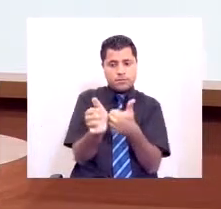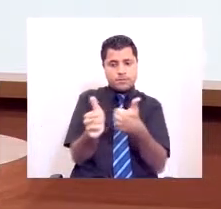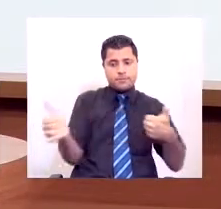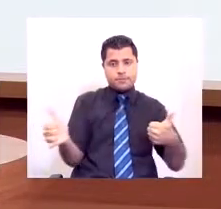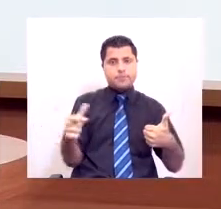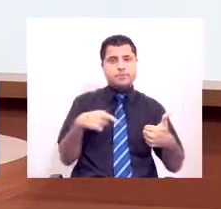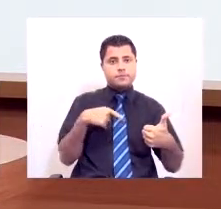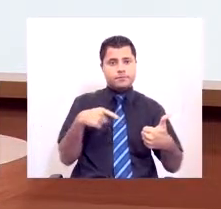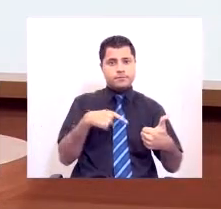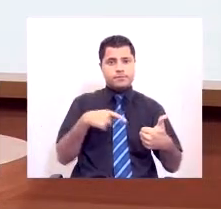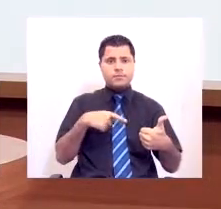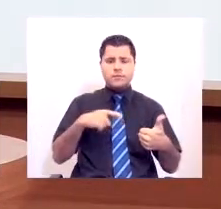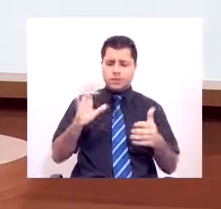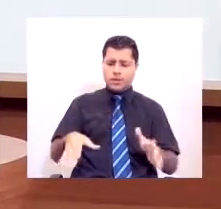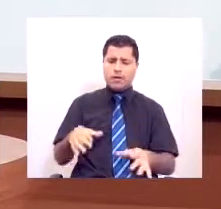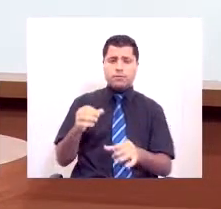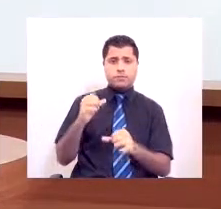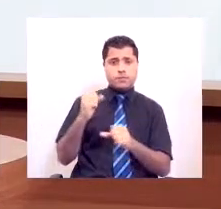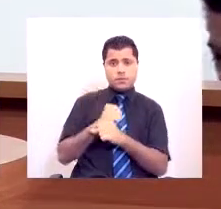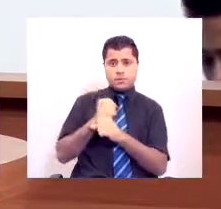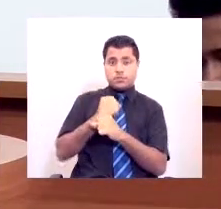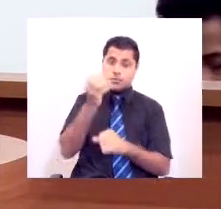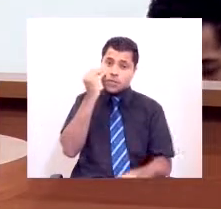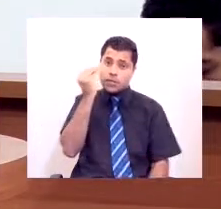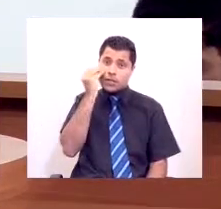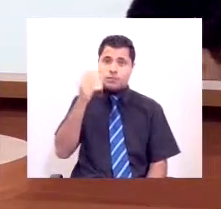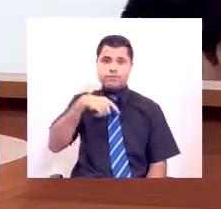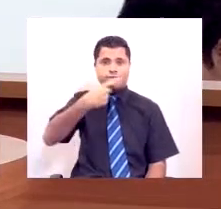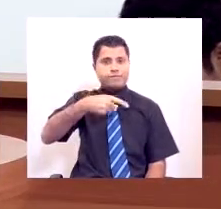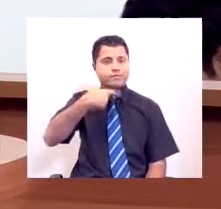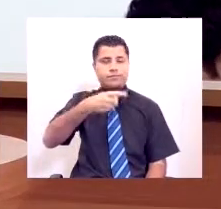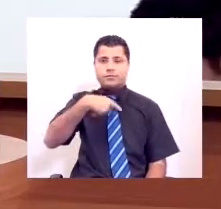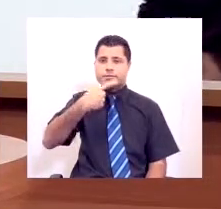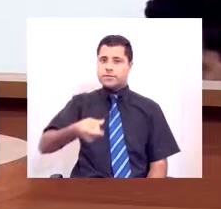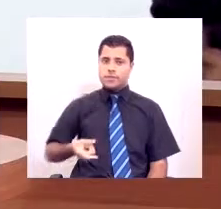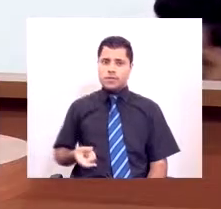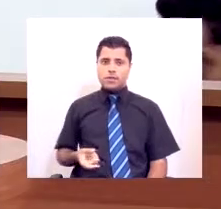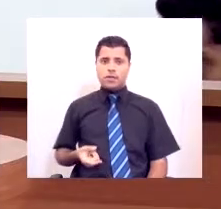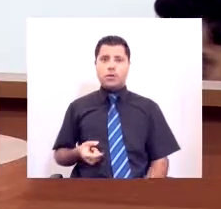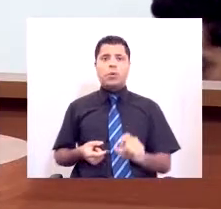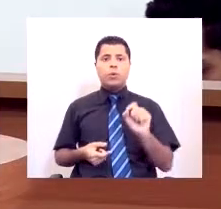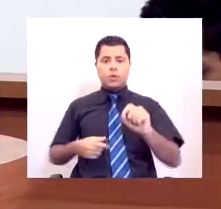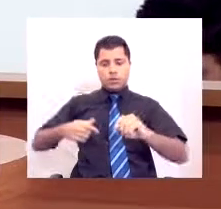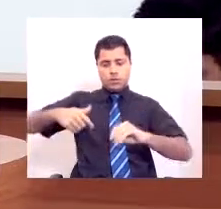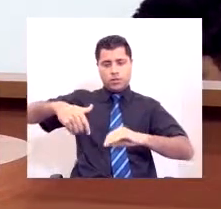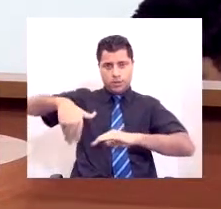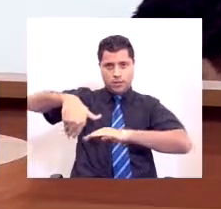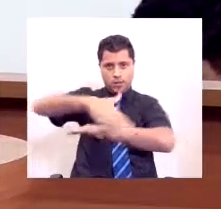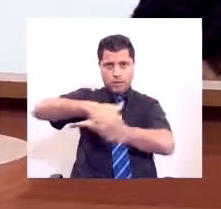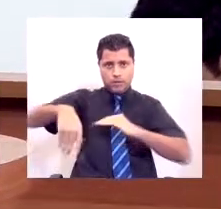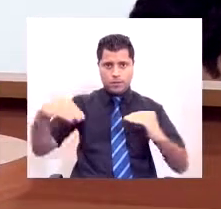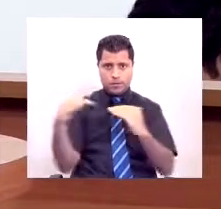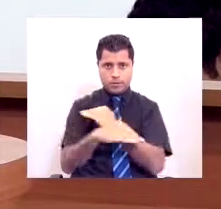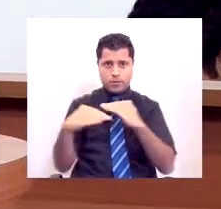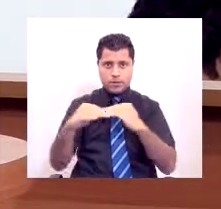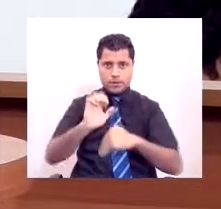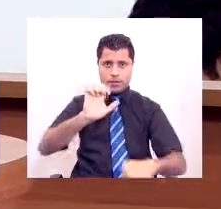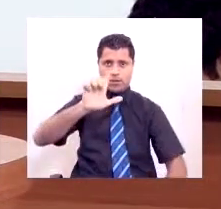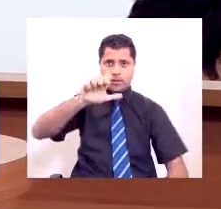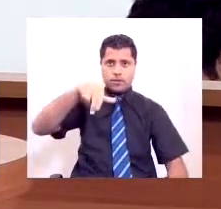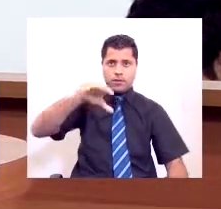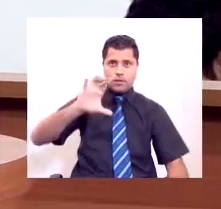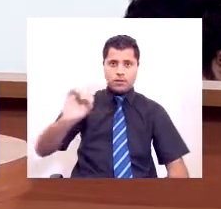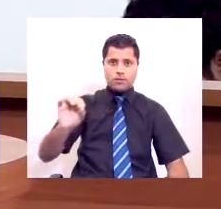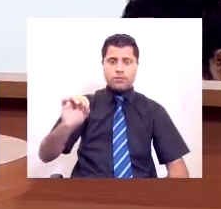tempo e não estamos conseguindo. É que a estrada Elenco, há